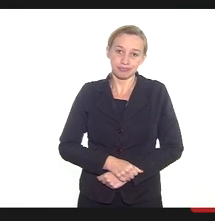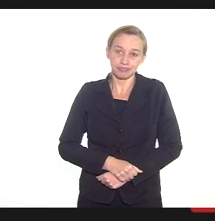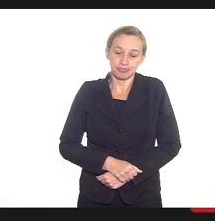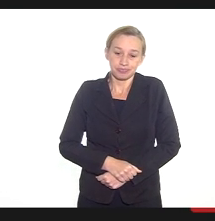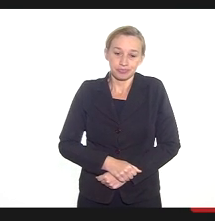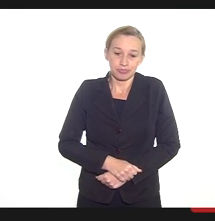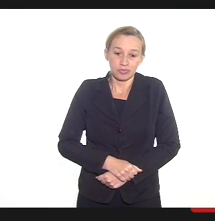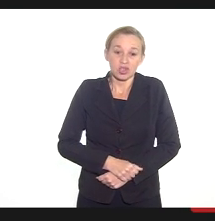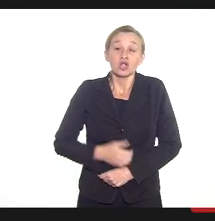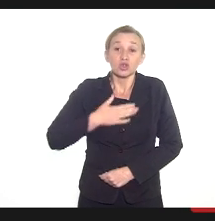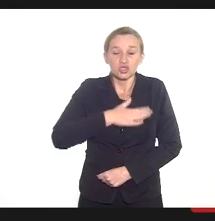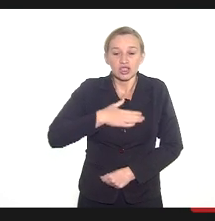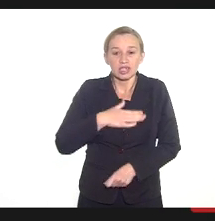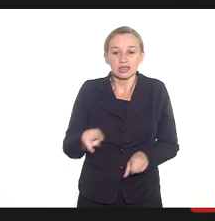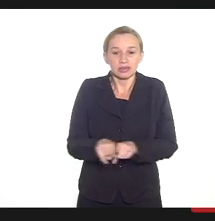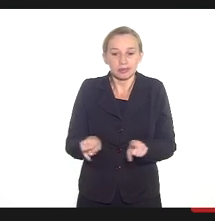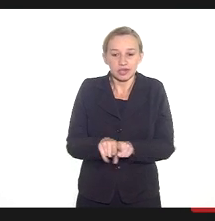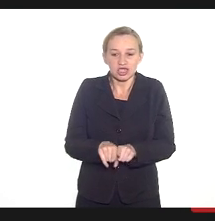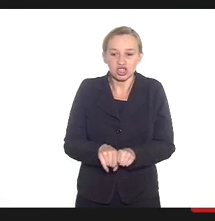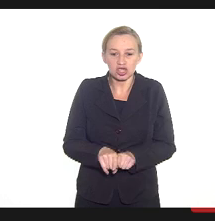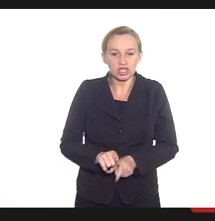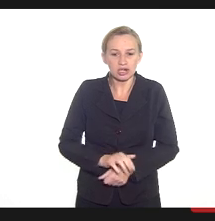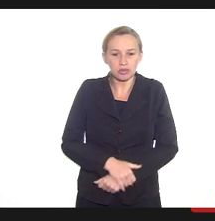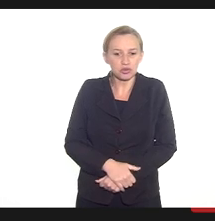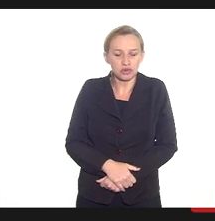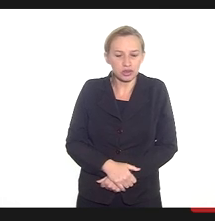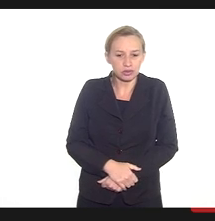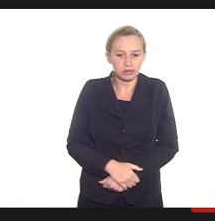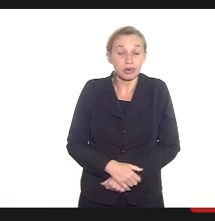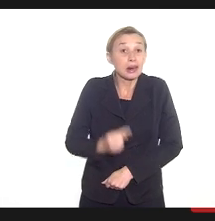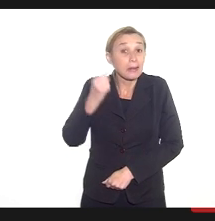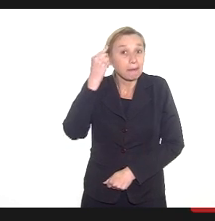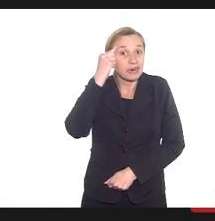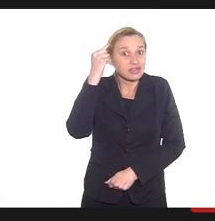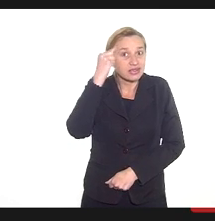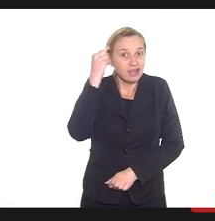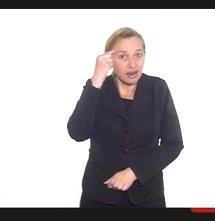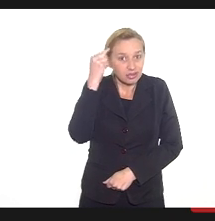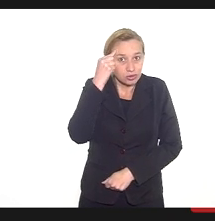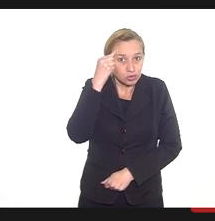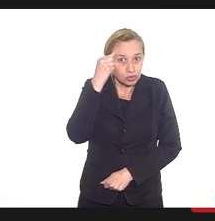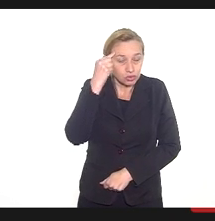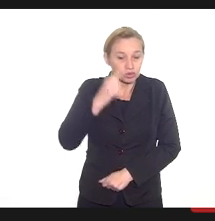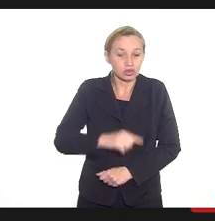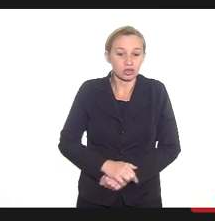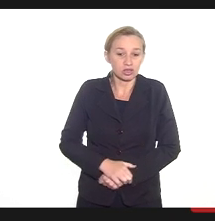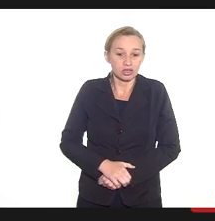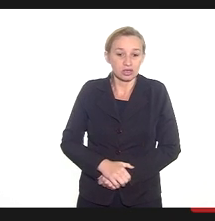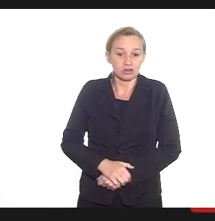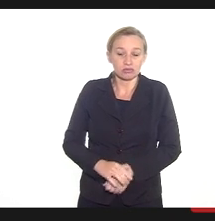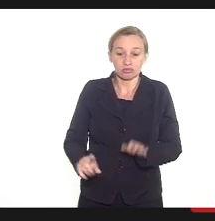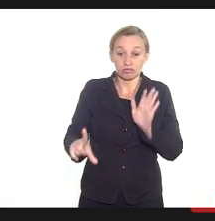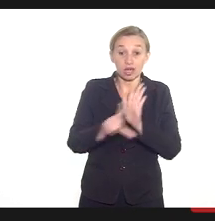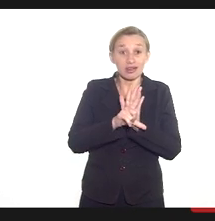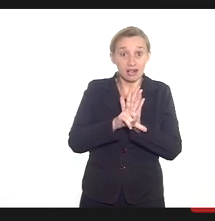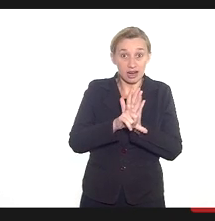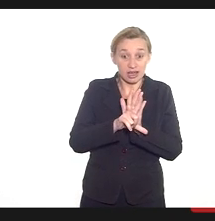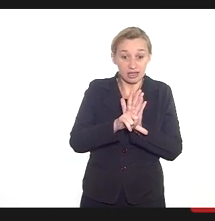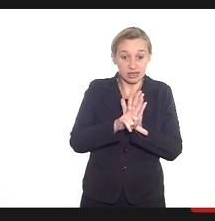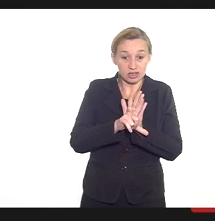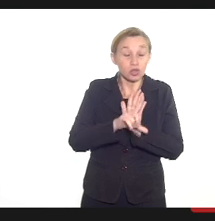A gente gostaria também que fosse pensado e seja colocado em lei